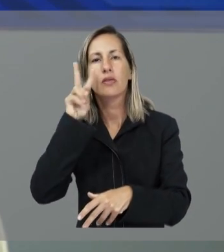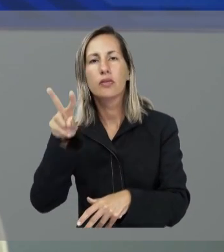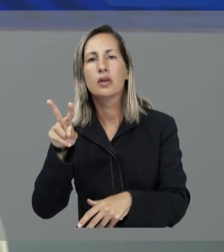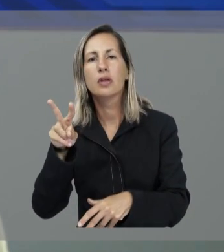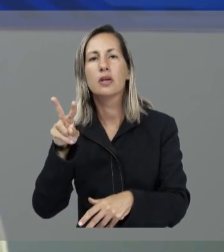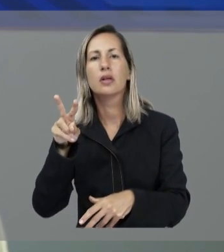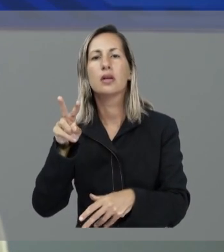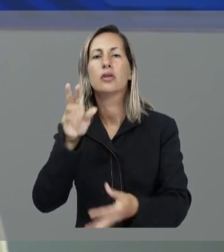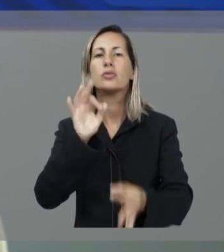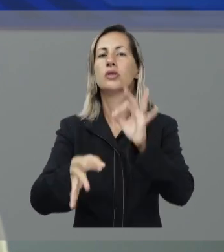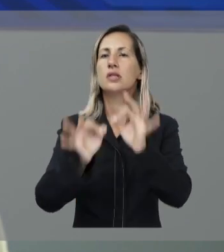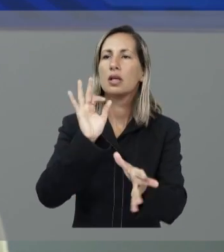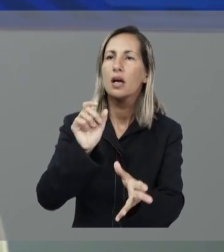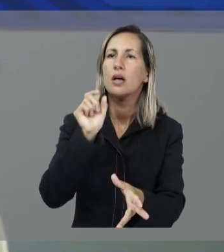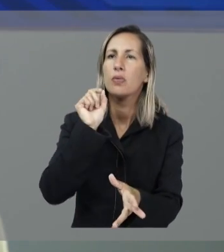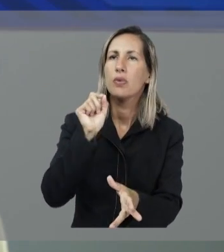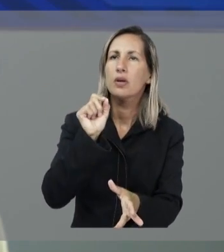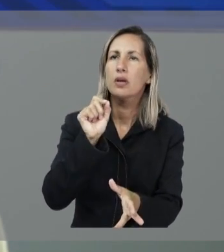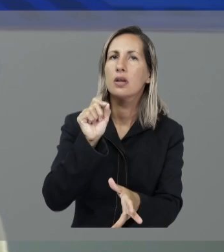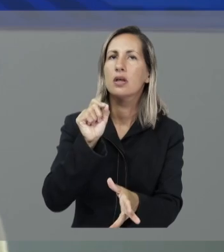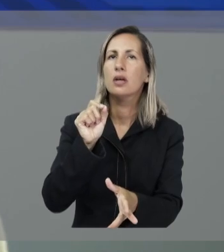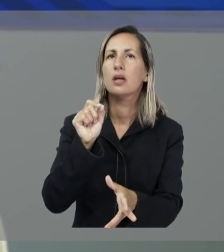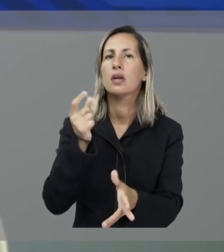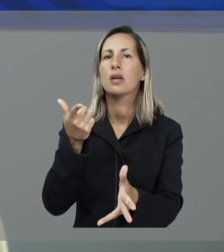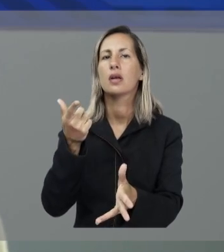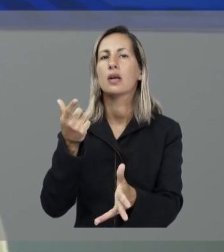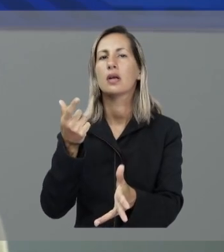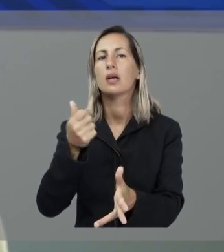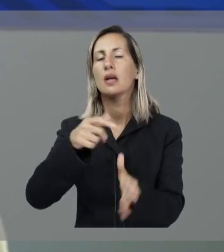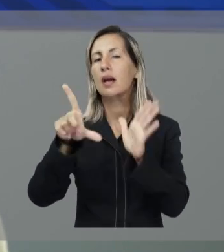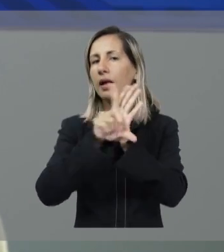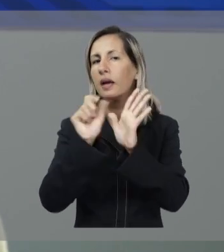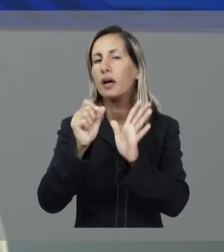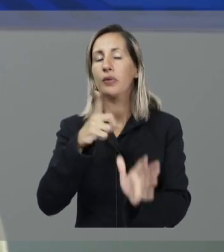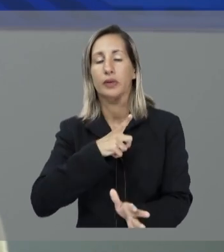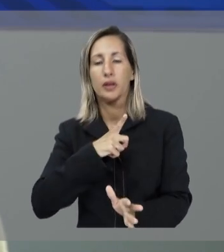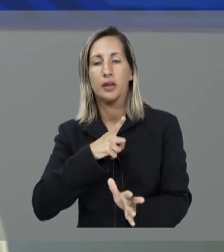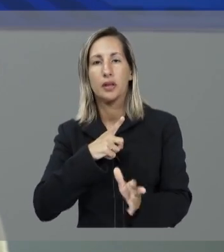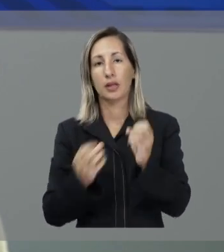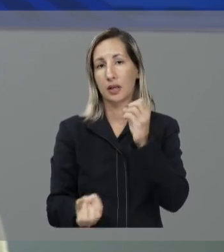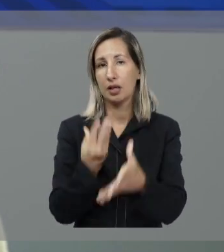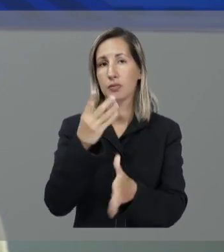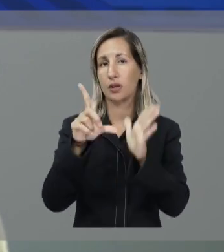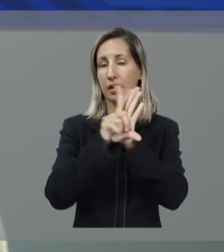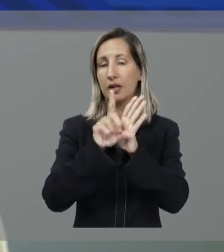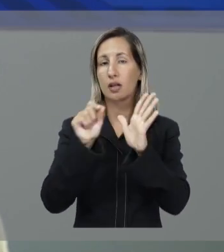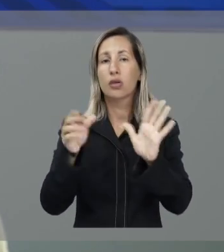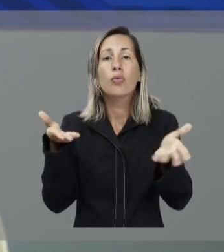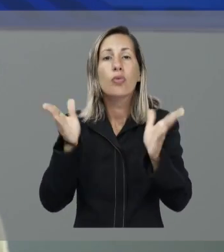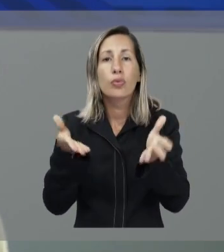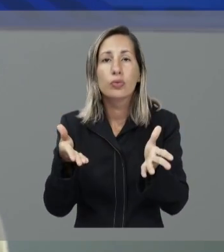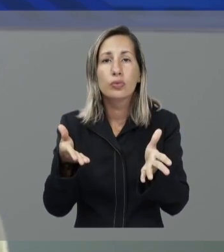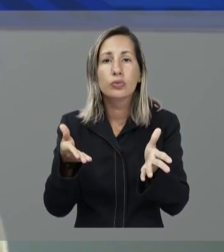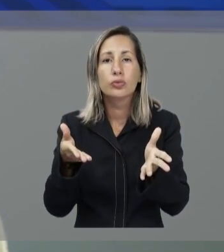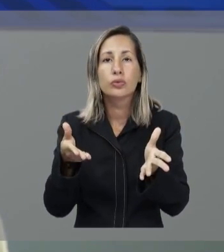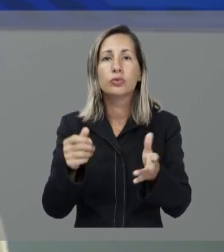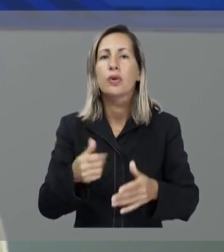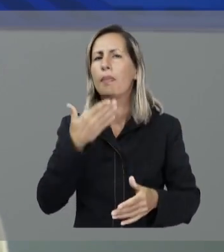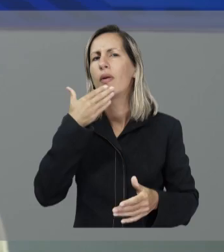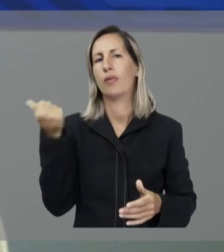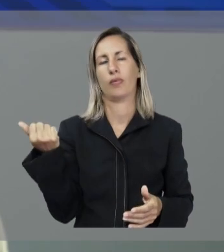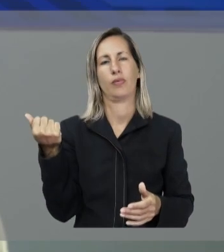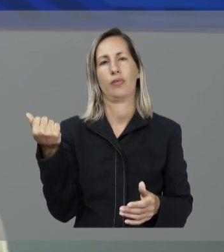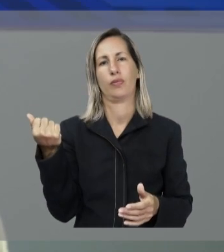o que estava sendo judicializado, o que já era jurisprudência, e nós construímos um corpo de uma lei que hoje a gente tem o orgulho de dizer que é a